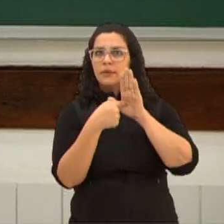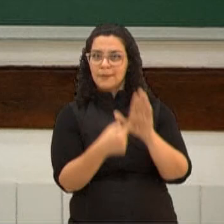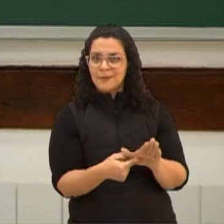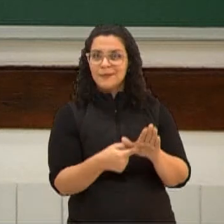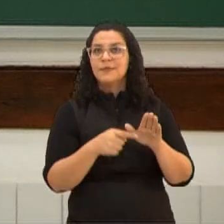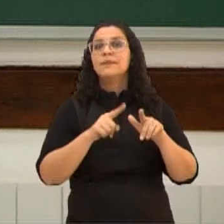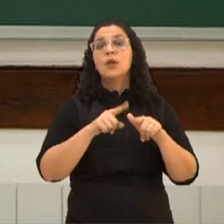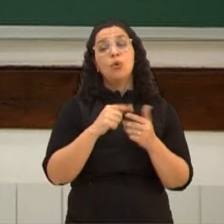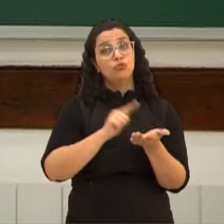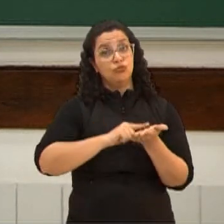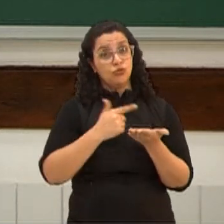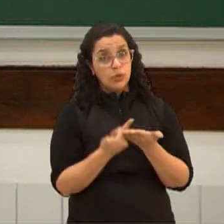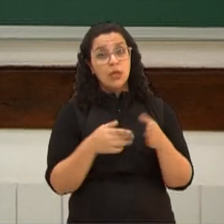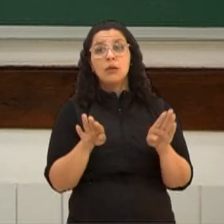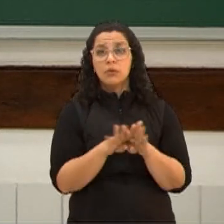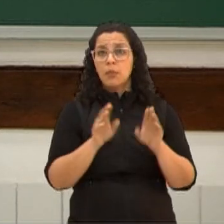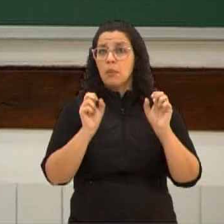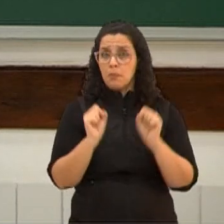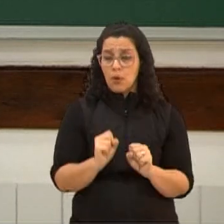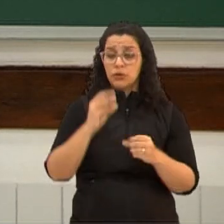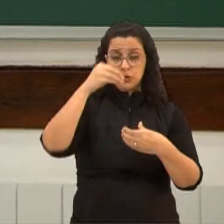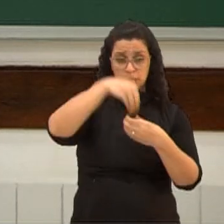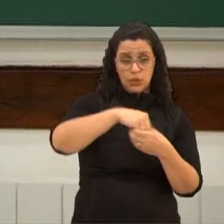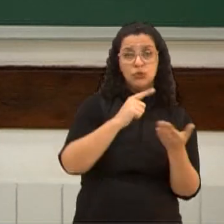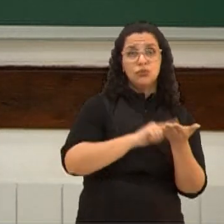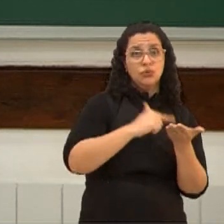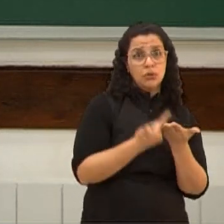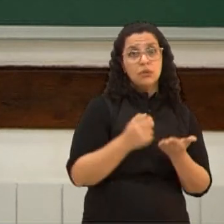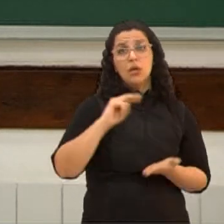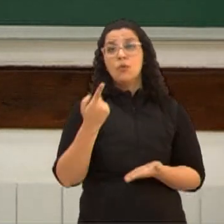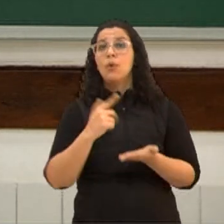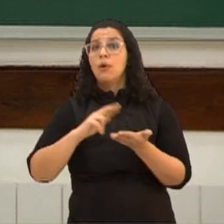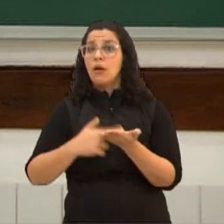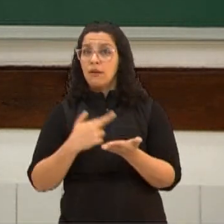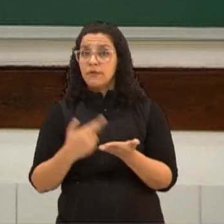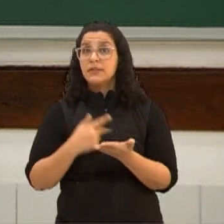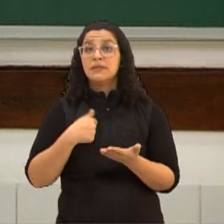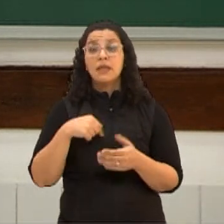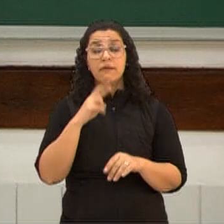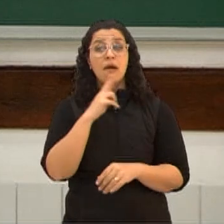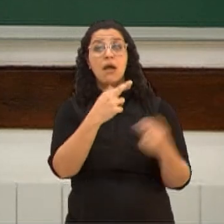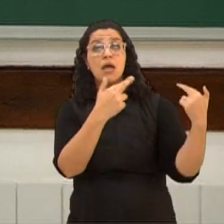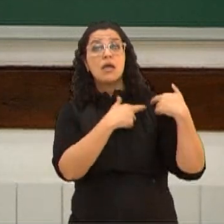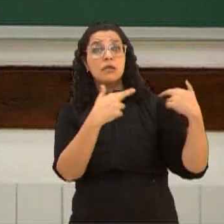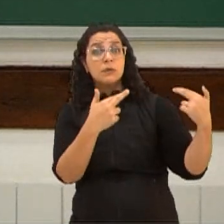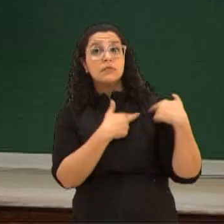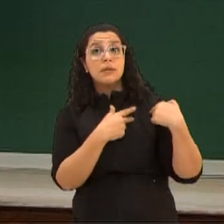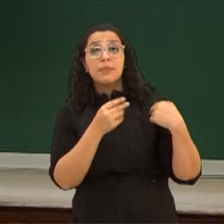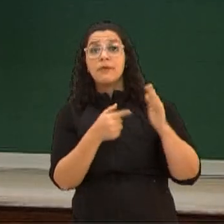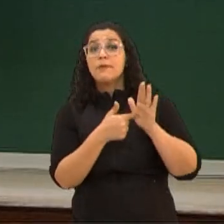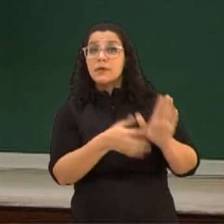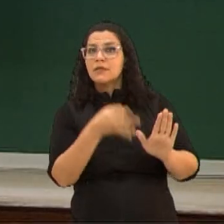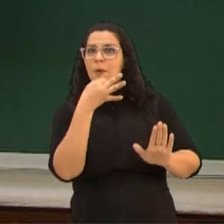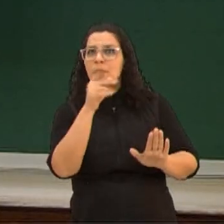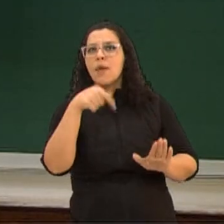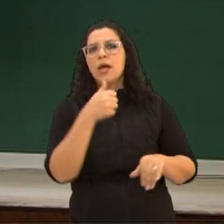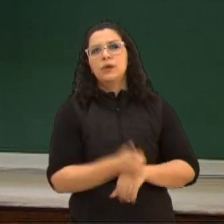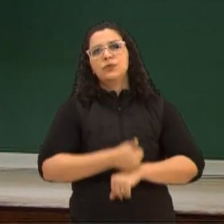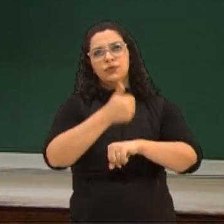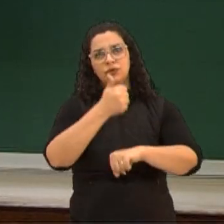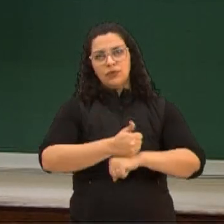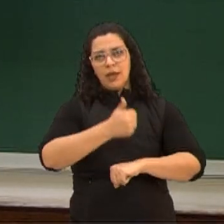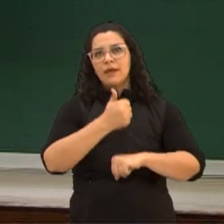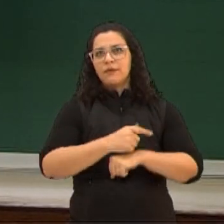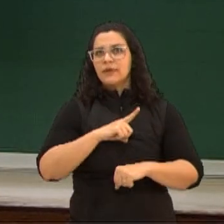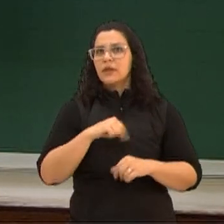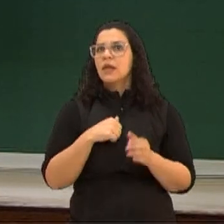mesmo do jornal, porque o editorial também pode aparecer no jornal, então quem vai se responsabilizar é o editor-chefe,